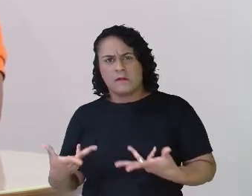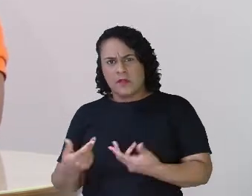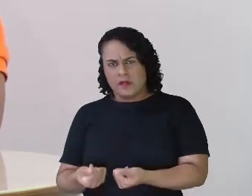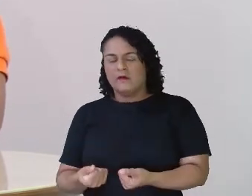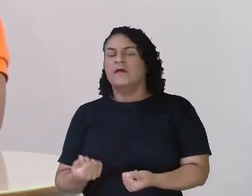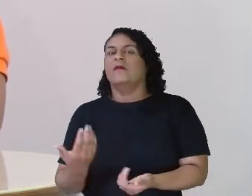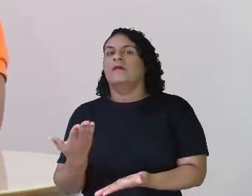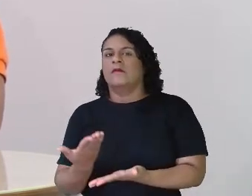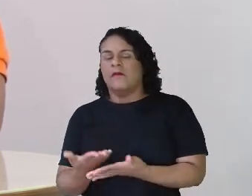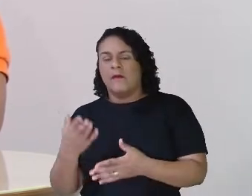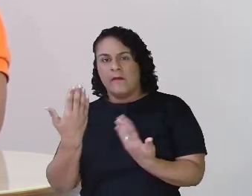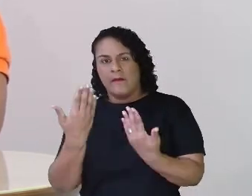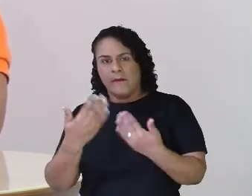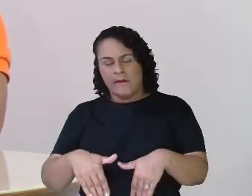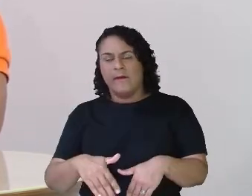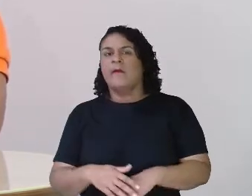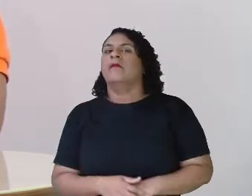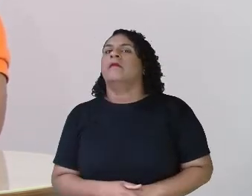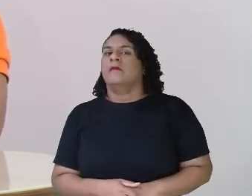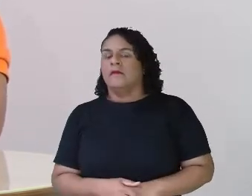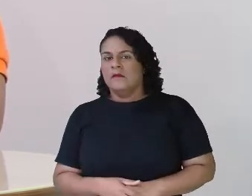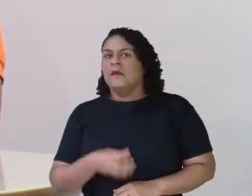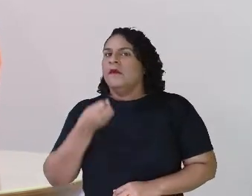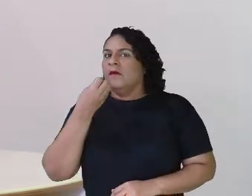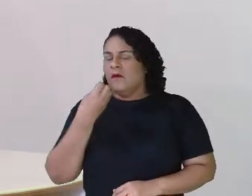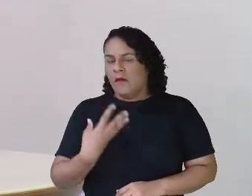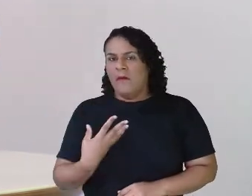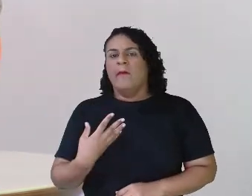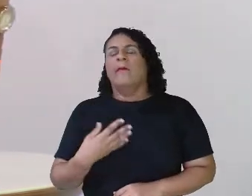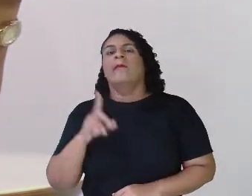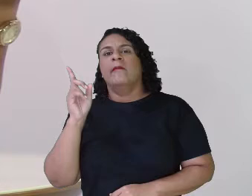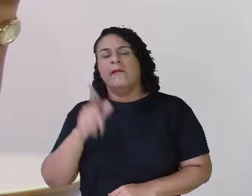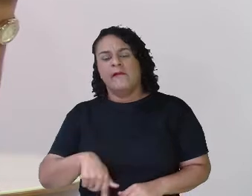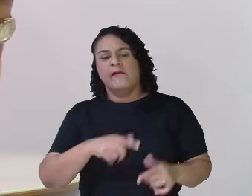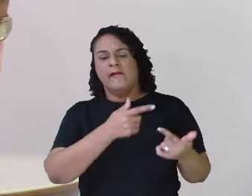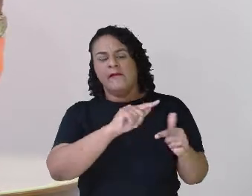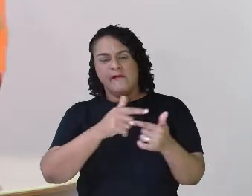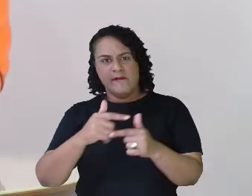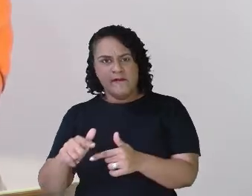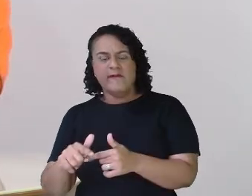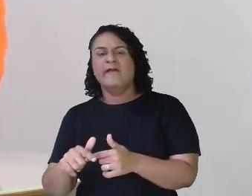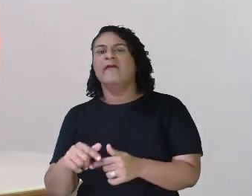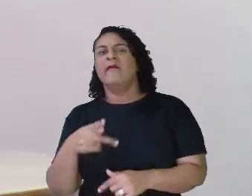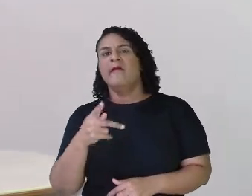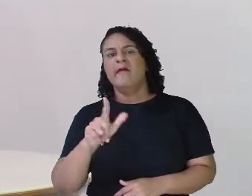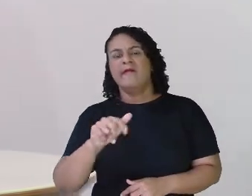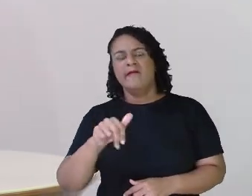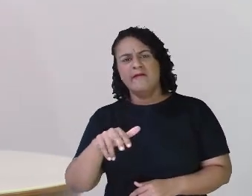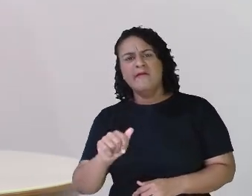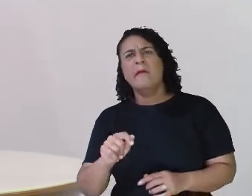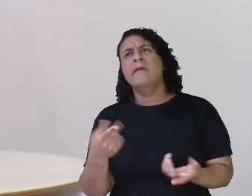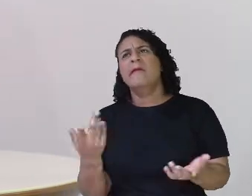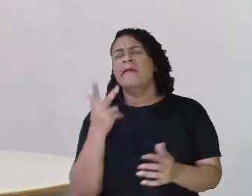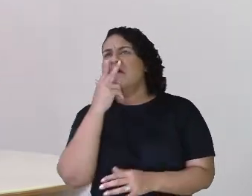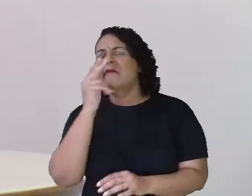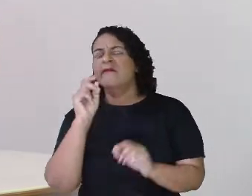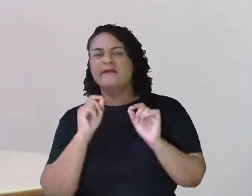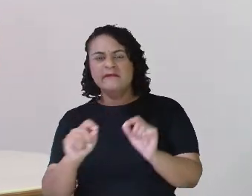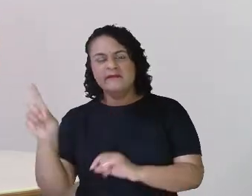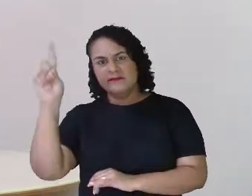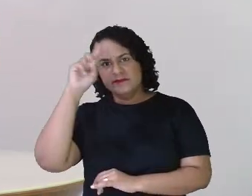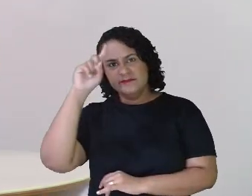início do ano acompanhando as aulas. Então, muito bom essa questão que ela está trazendo. A figura geométrica parece com o quê do dia a dia?